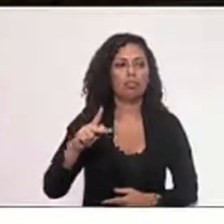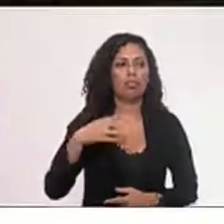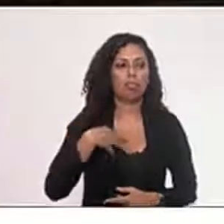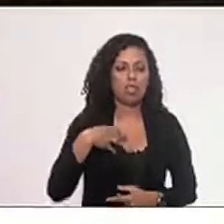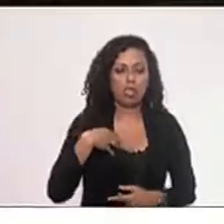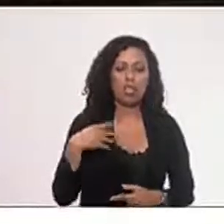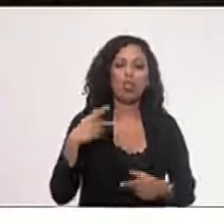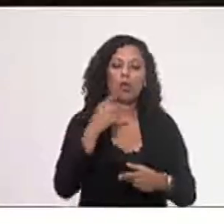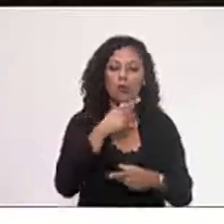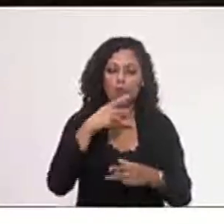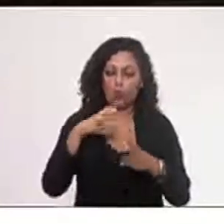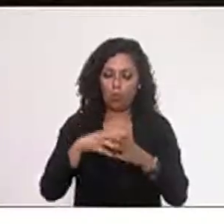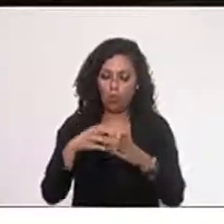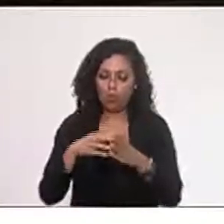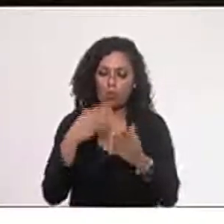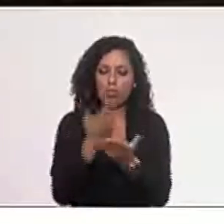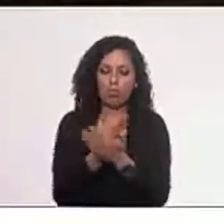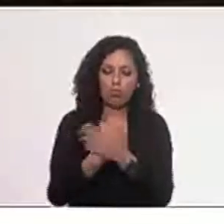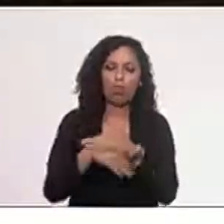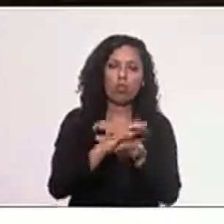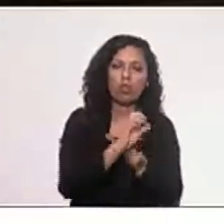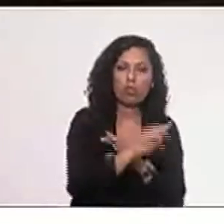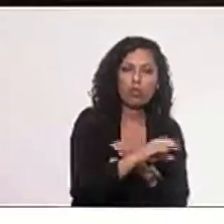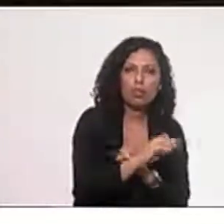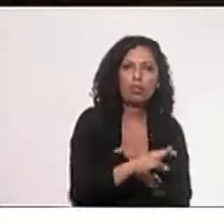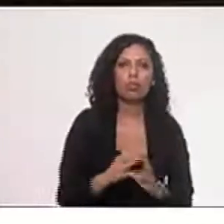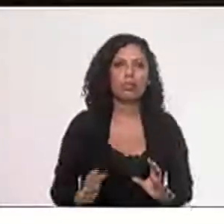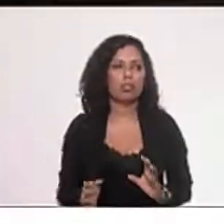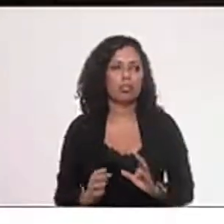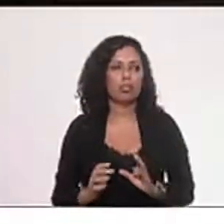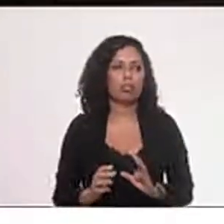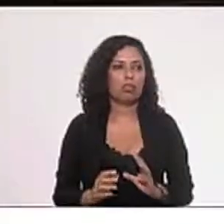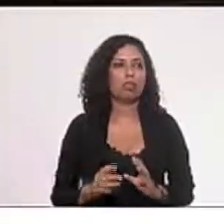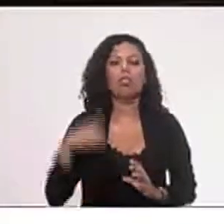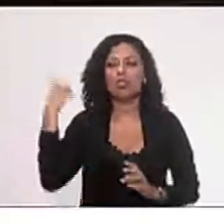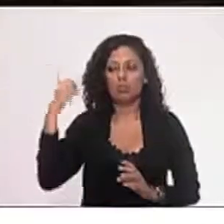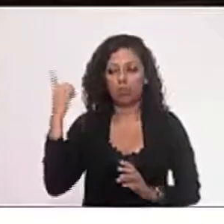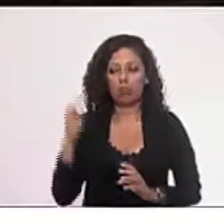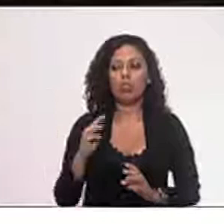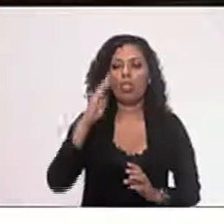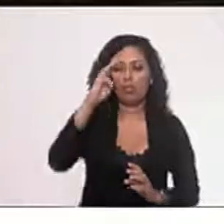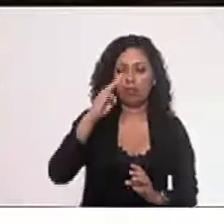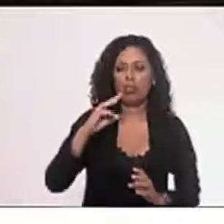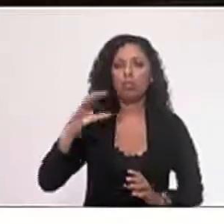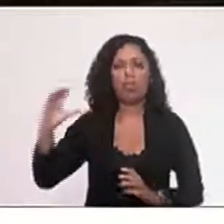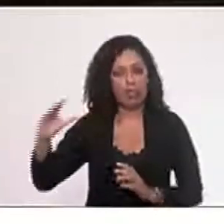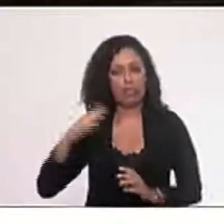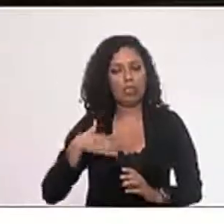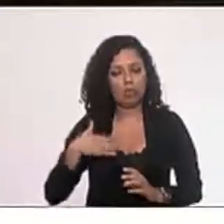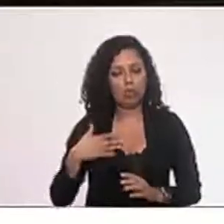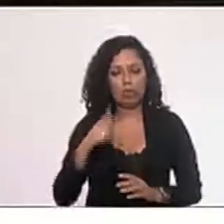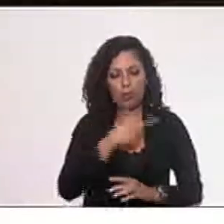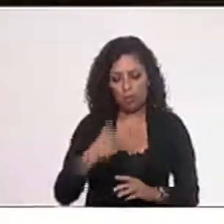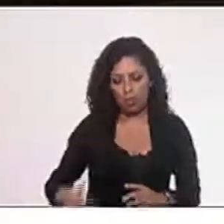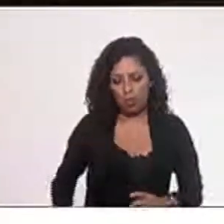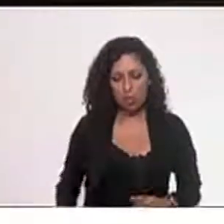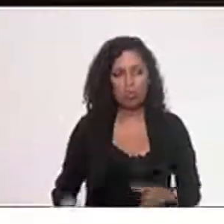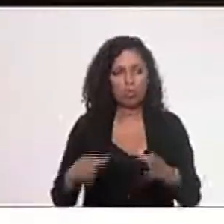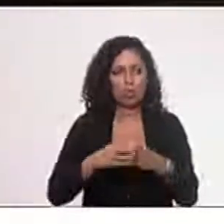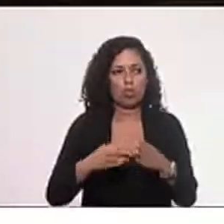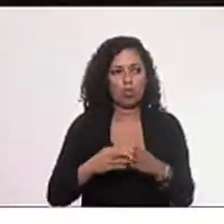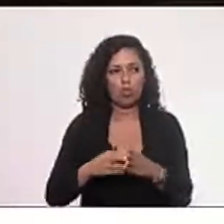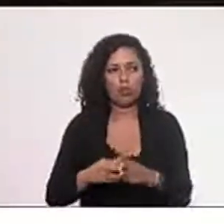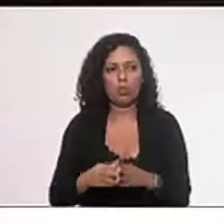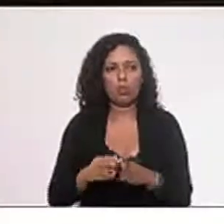comissão de ciência e tecnologia são sistematicamente identificado como deputado ou de carneiro presidente da comissão de ciência e tecnologia todo mundo que preside comissão